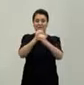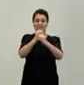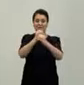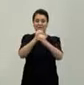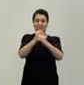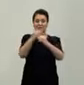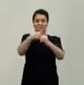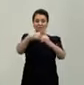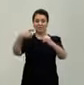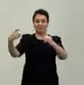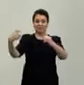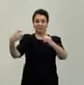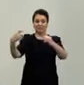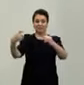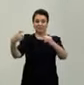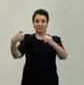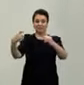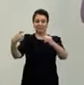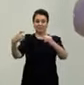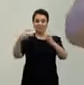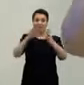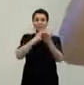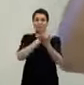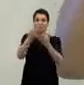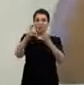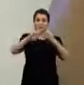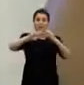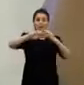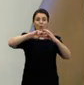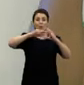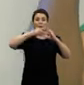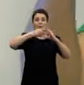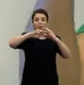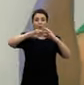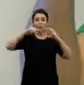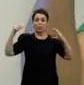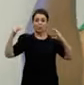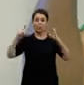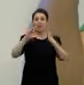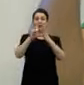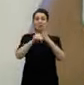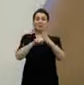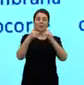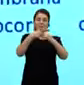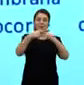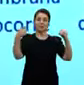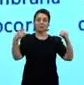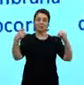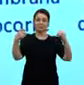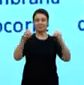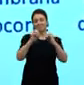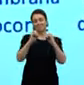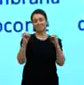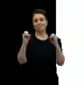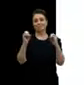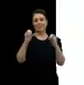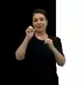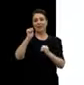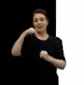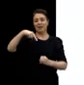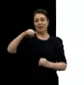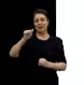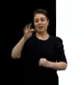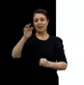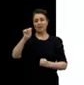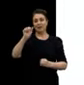um cromossomo. Elas vão se separar, certo? Essa é a